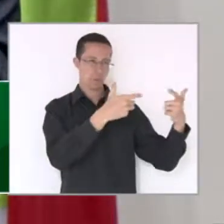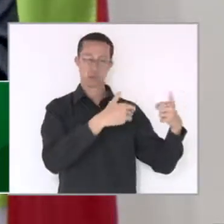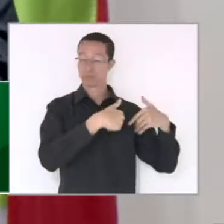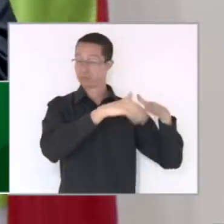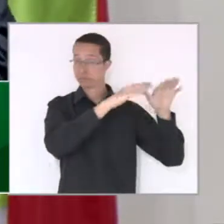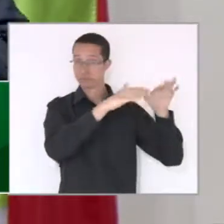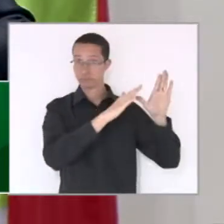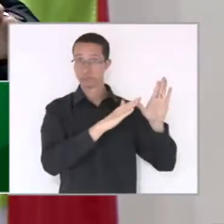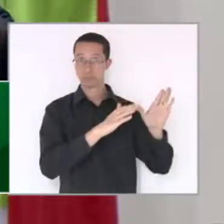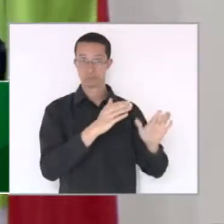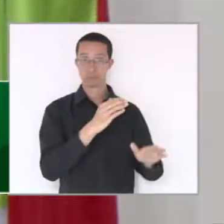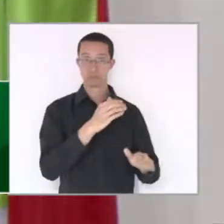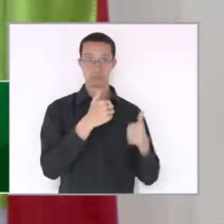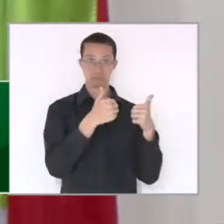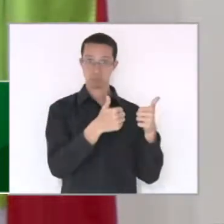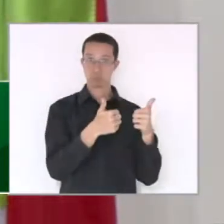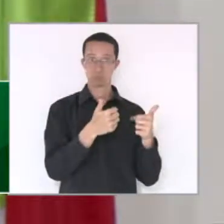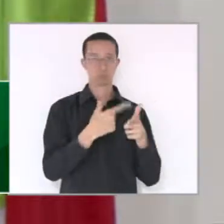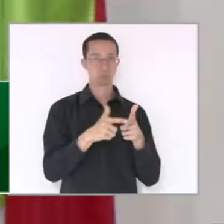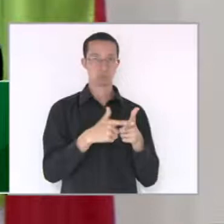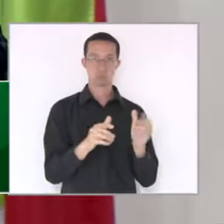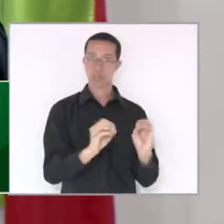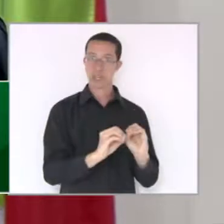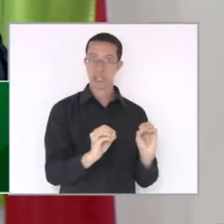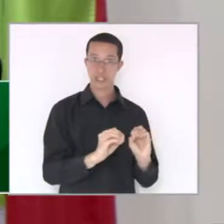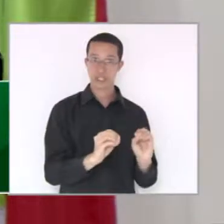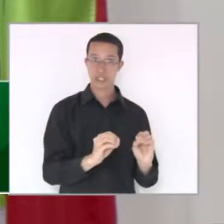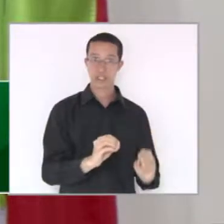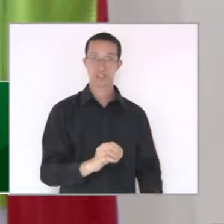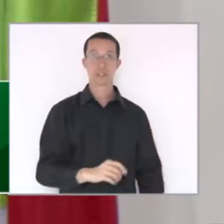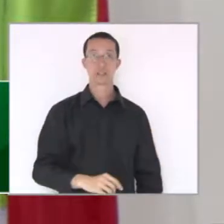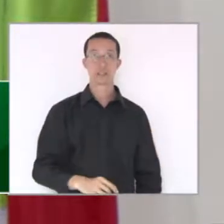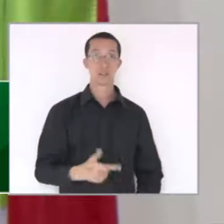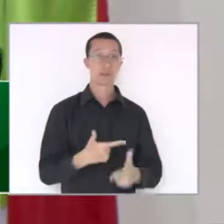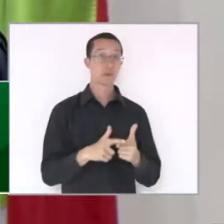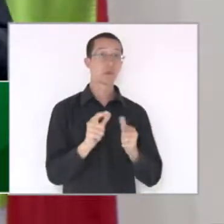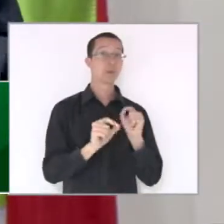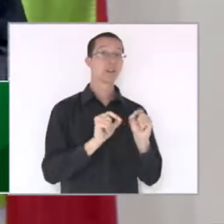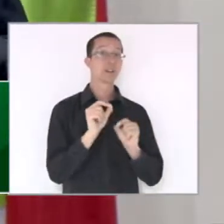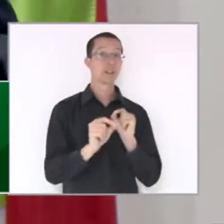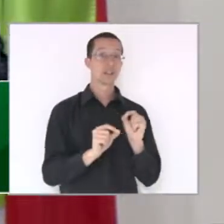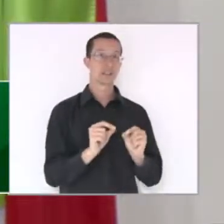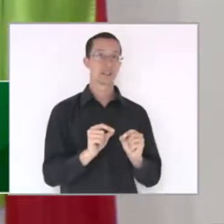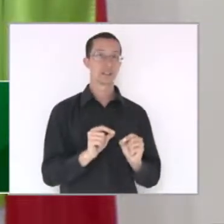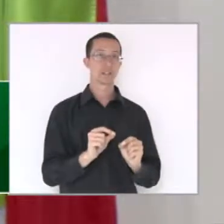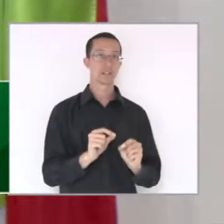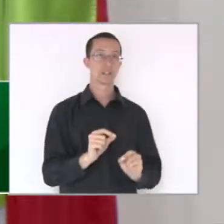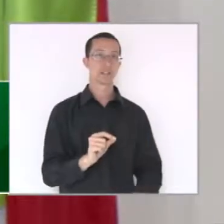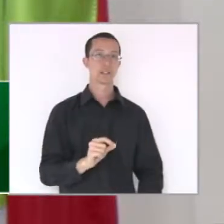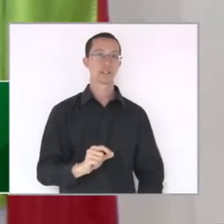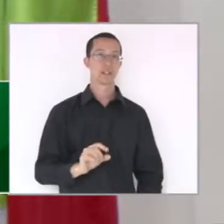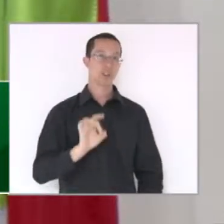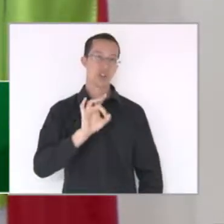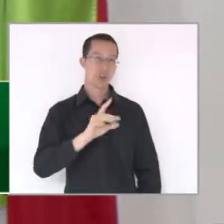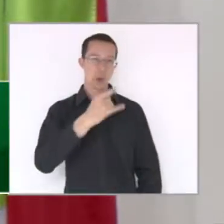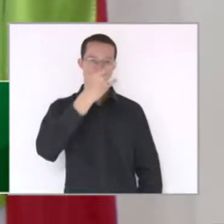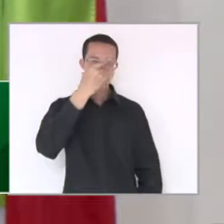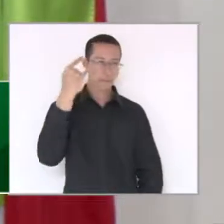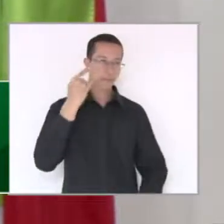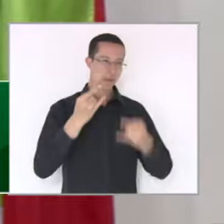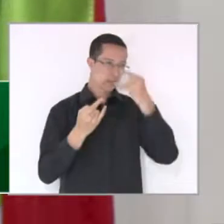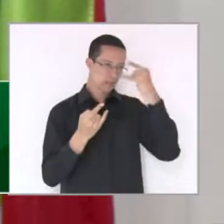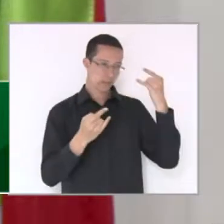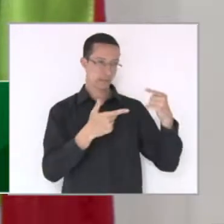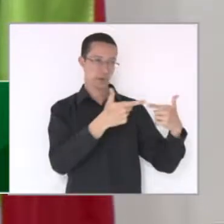Está tudo bom, não tem problema nenhum. Agora, o grande problema é que isso não está acontecendo só bandido matando bandido.